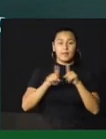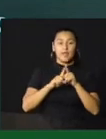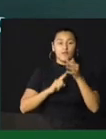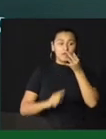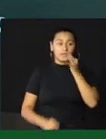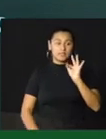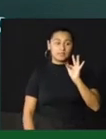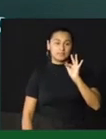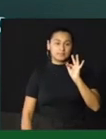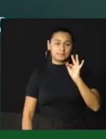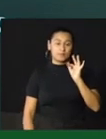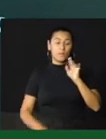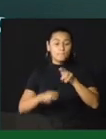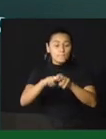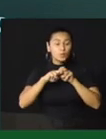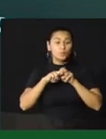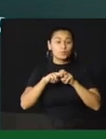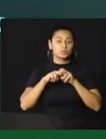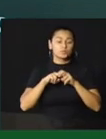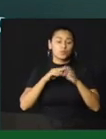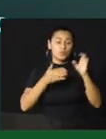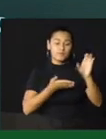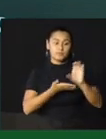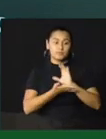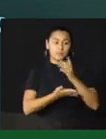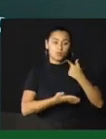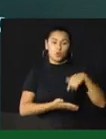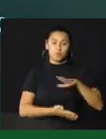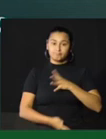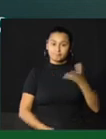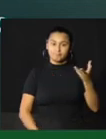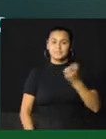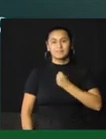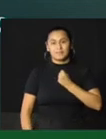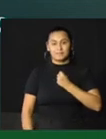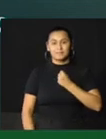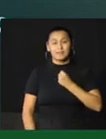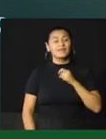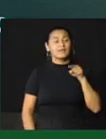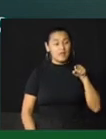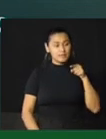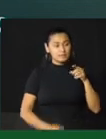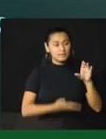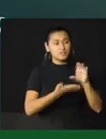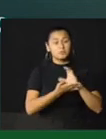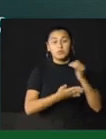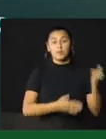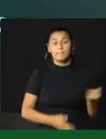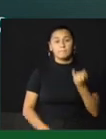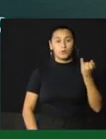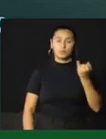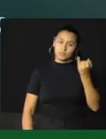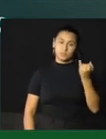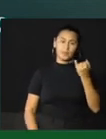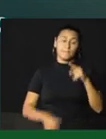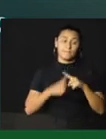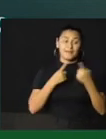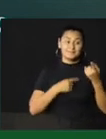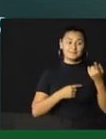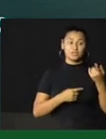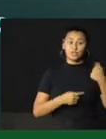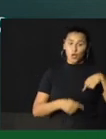estão vindo para cá esses investimentos vem para cá e são muito importantes repito são muito bem-vindos mas eles vêm para cá Porque a gente